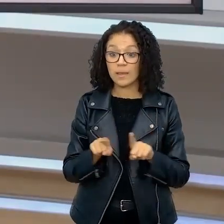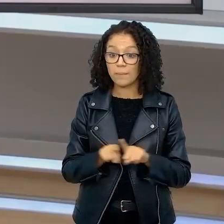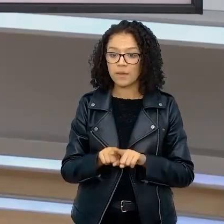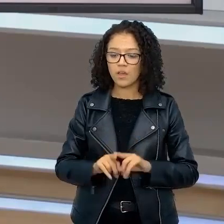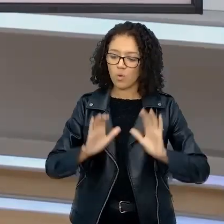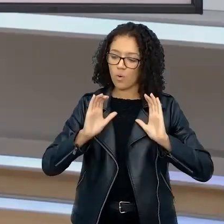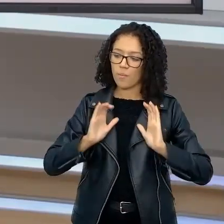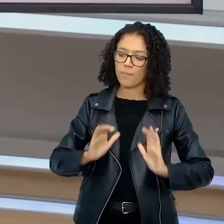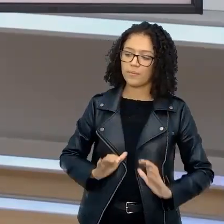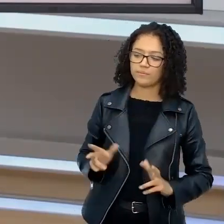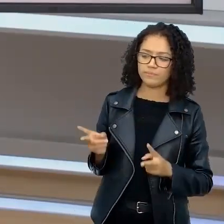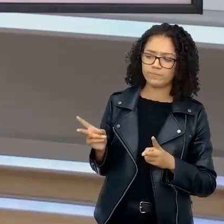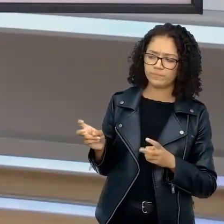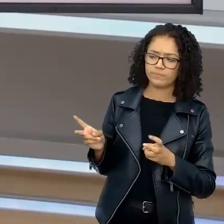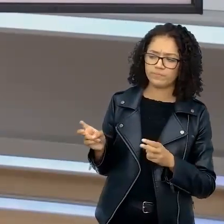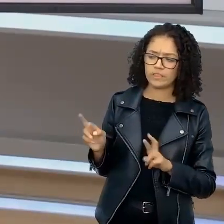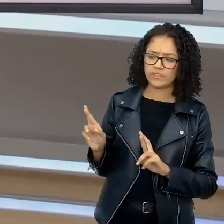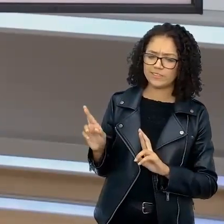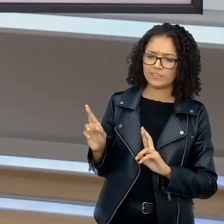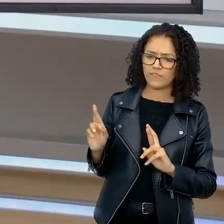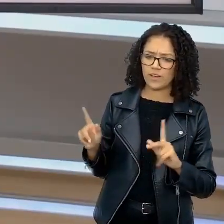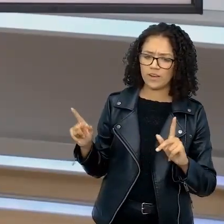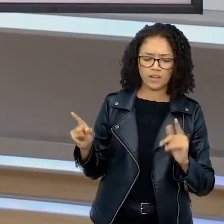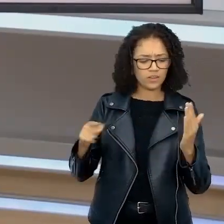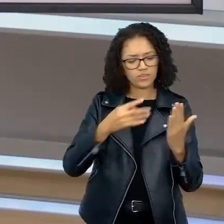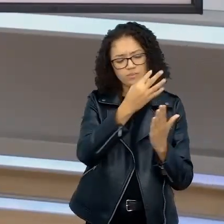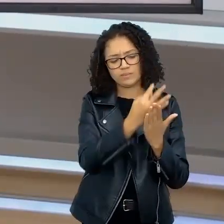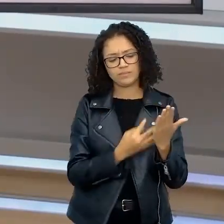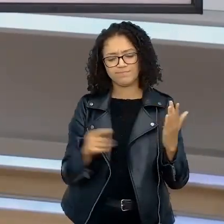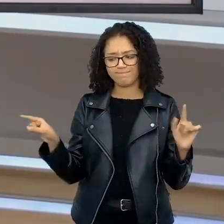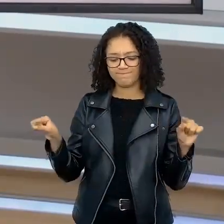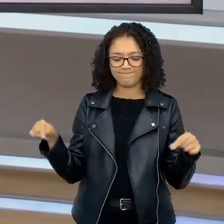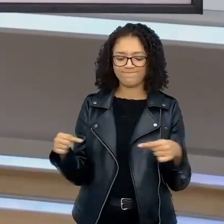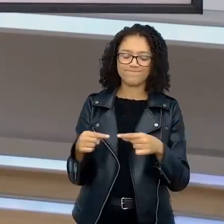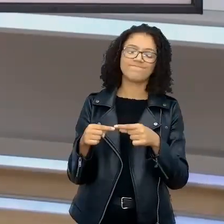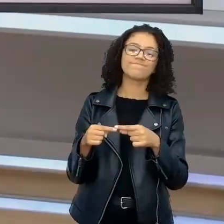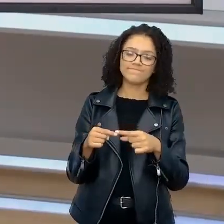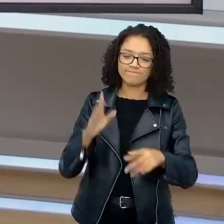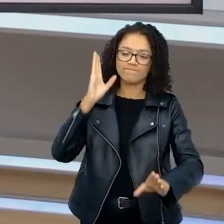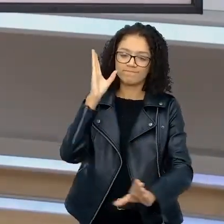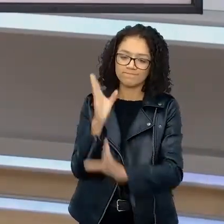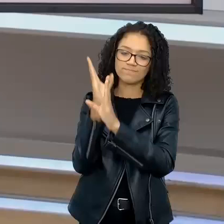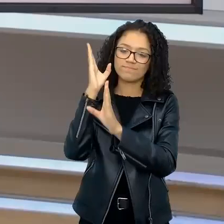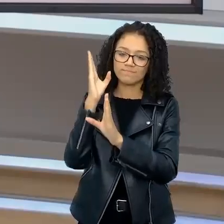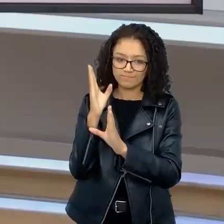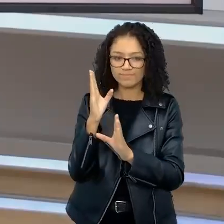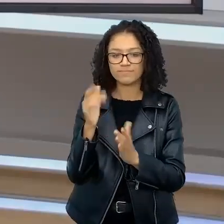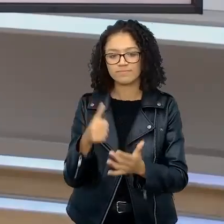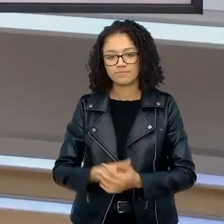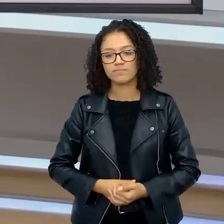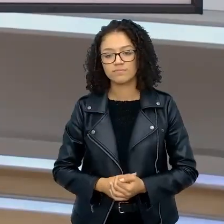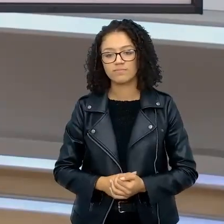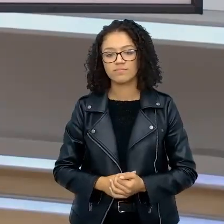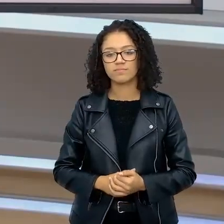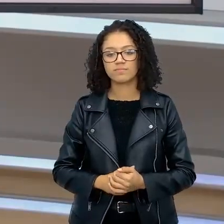comportamentais, porque daí pode ser uma suspeita aí, né? Pode surgir uma suspeita ou uma identificação de uma situação de violência.